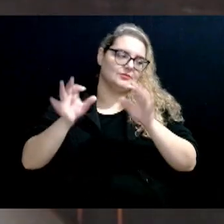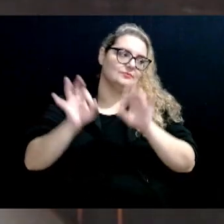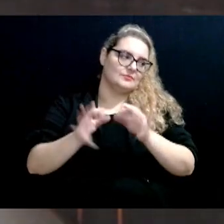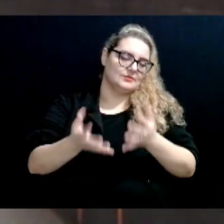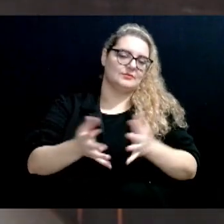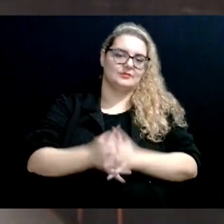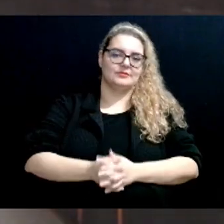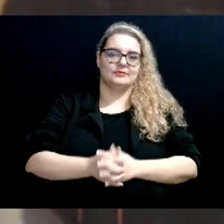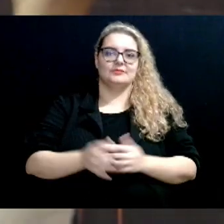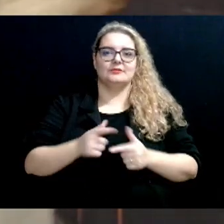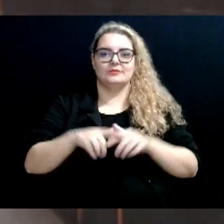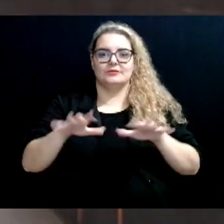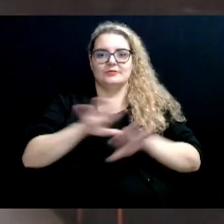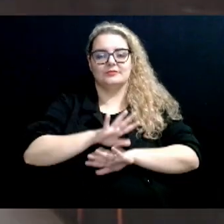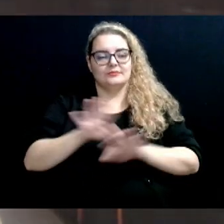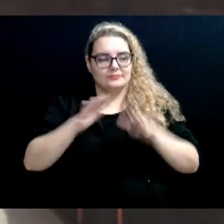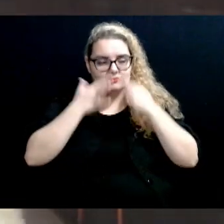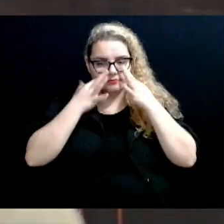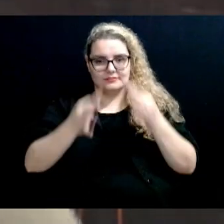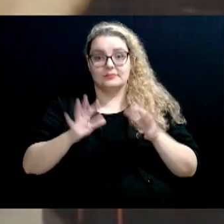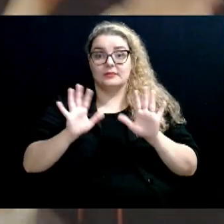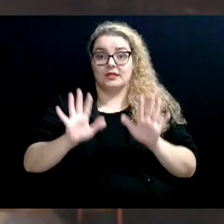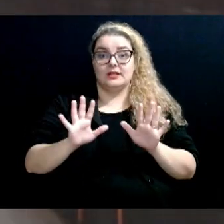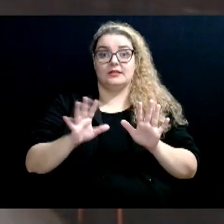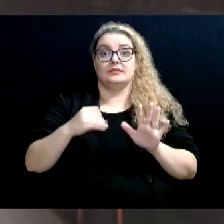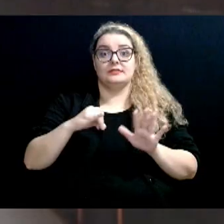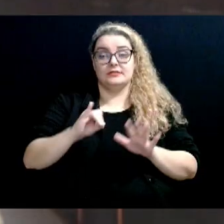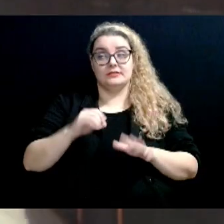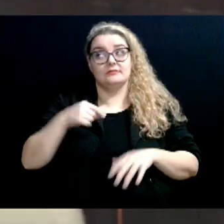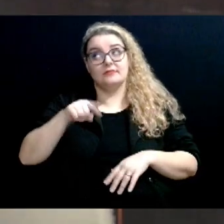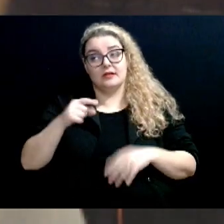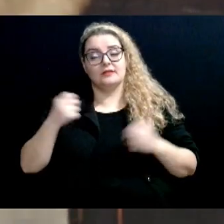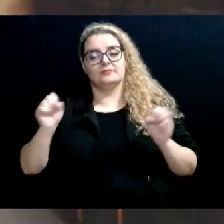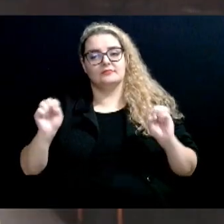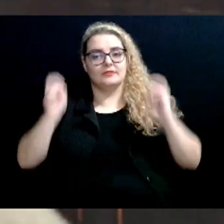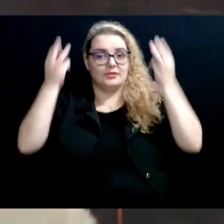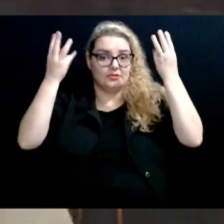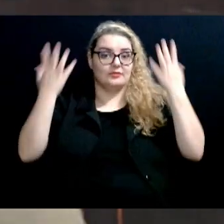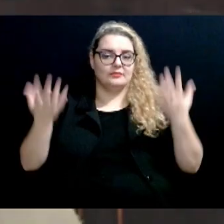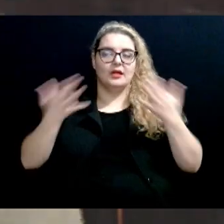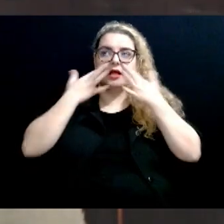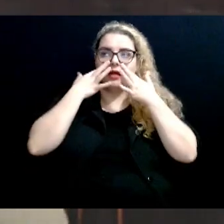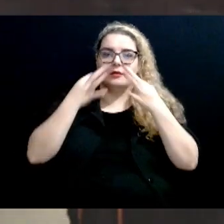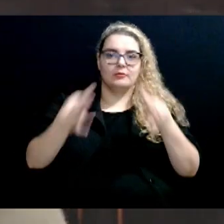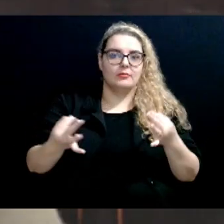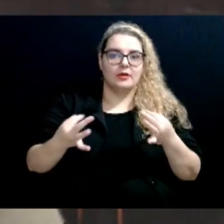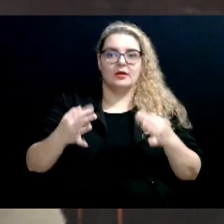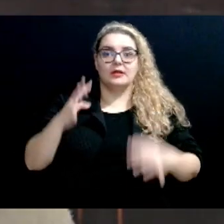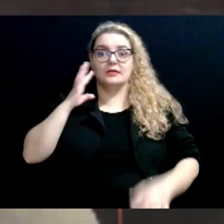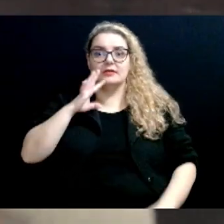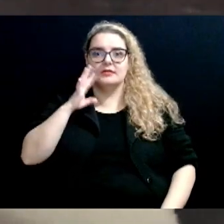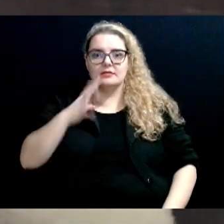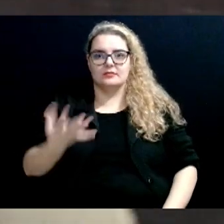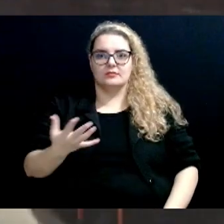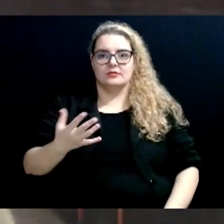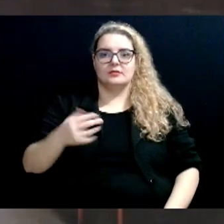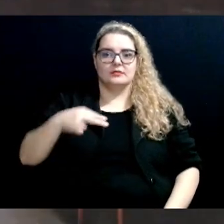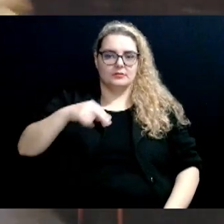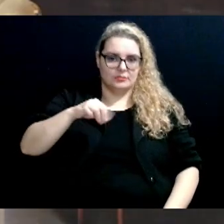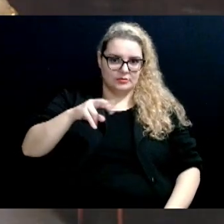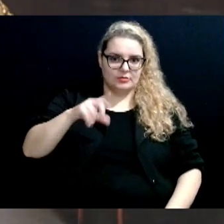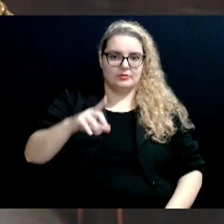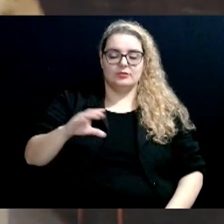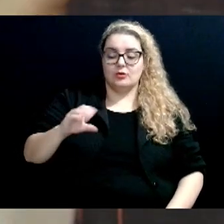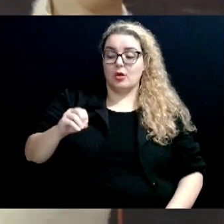prestou atenção. Mas se você vai num show e vamos supor, você prestou atenção, tá legal, tem um nível ali de cortisol que